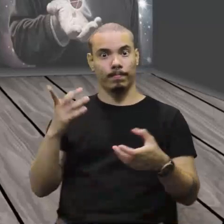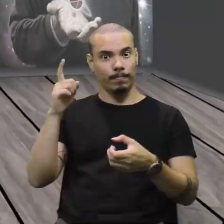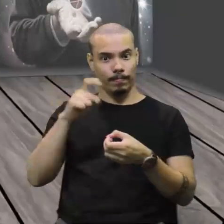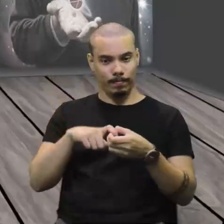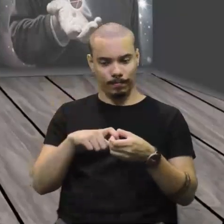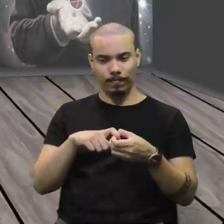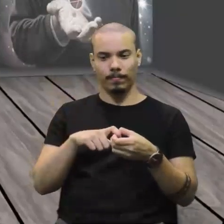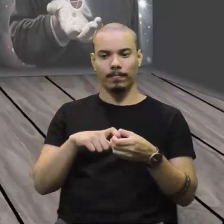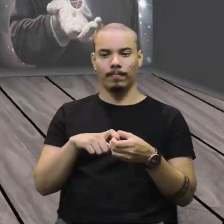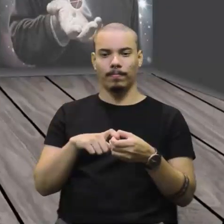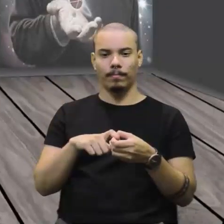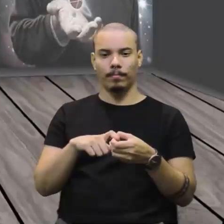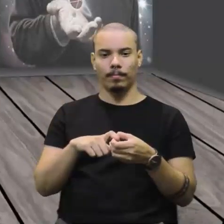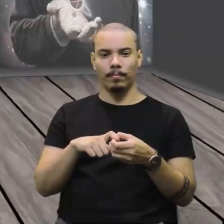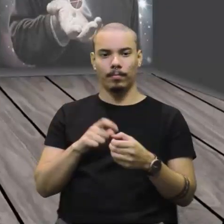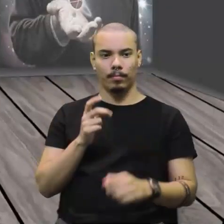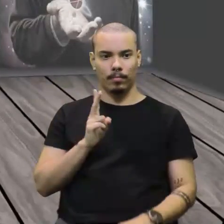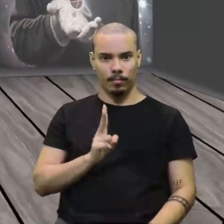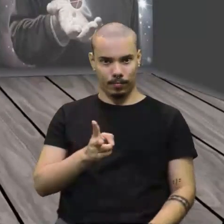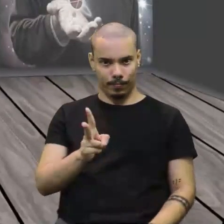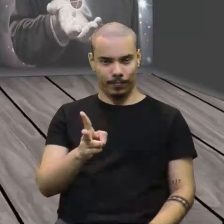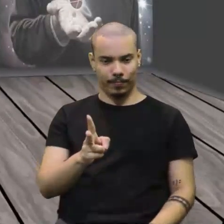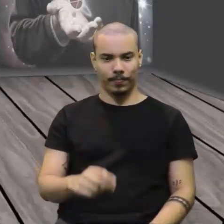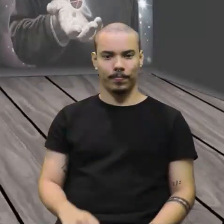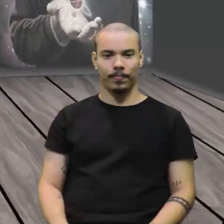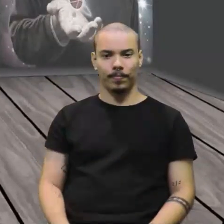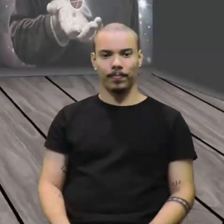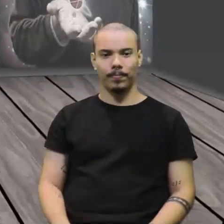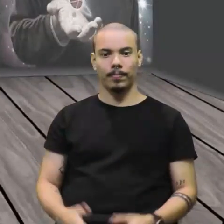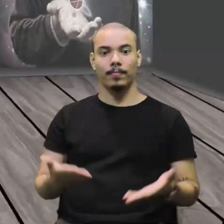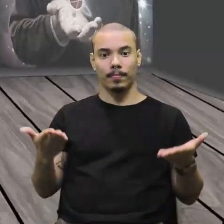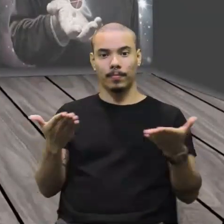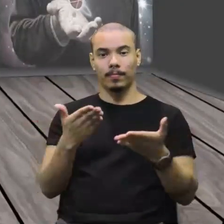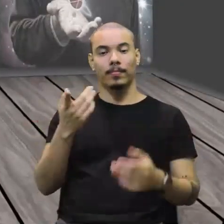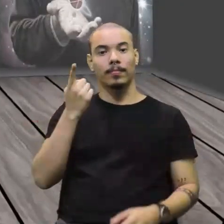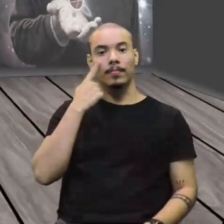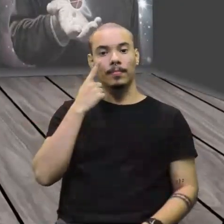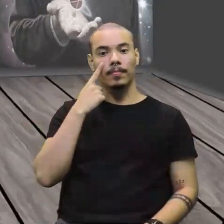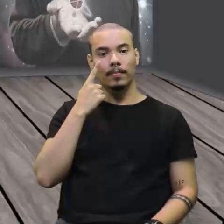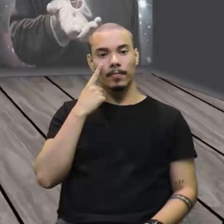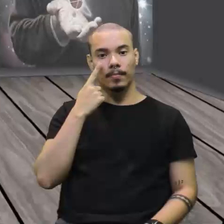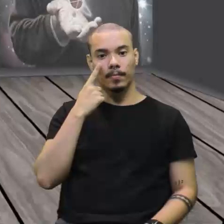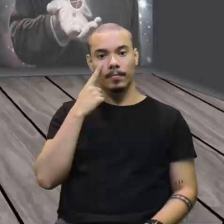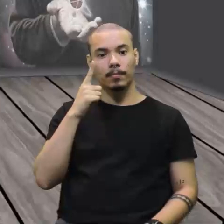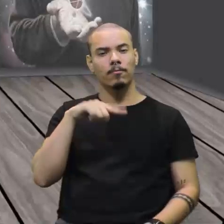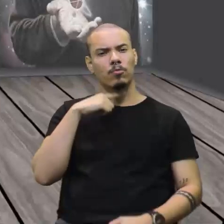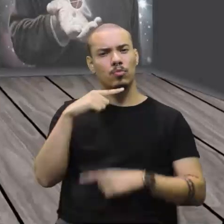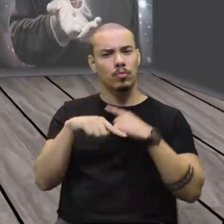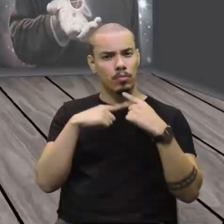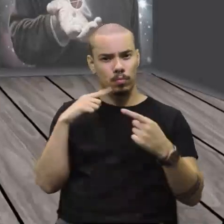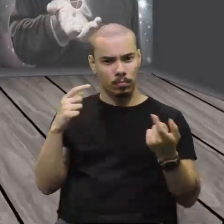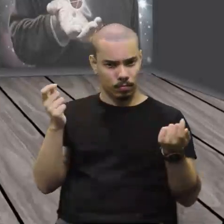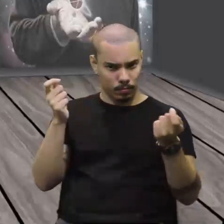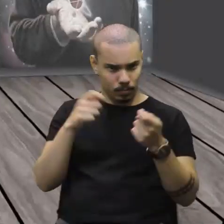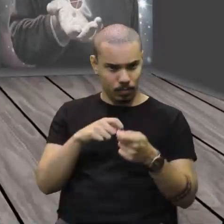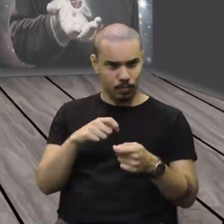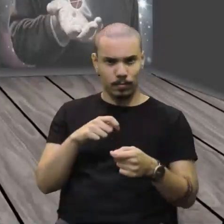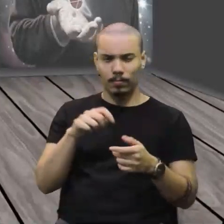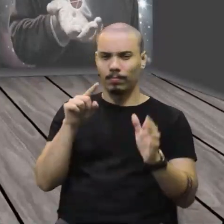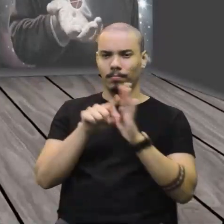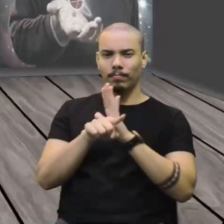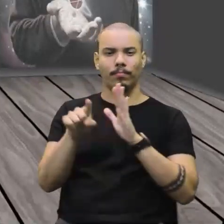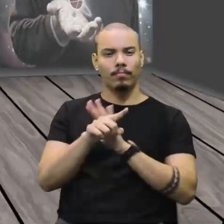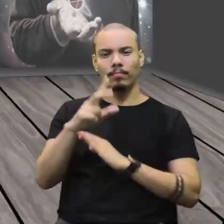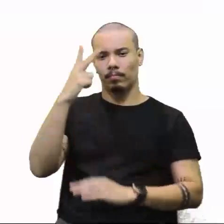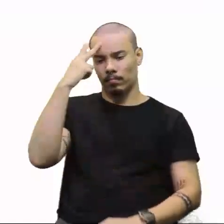Voltamos. Voltamos. Continuar. Continua, então. Agora vamos lá, que são as questões que possam ter. São as questões bem tranquilas,